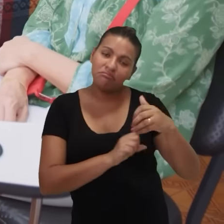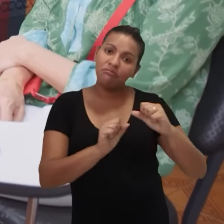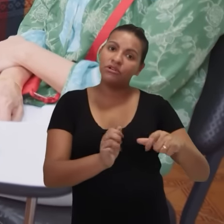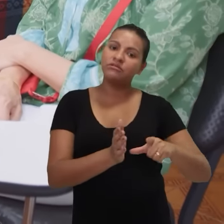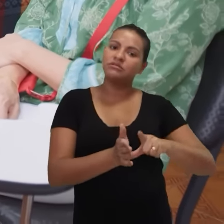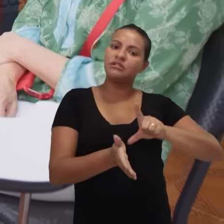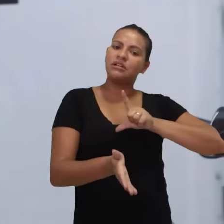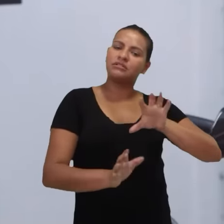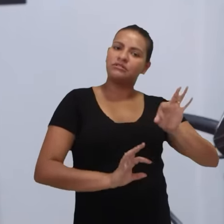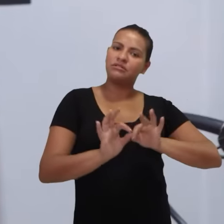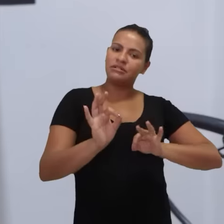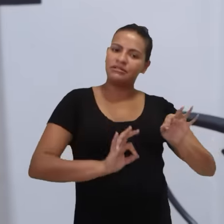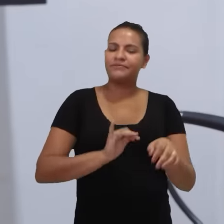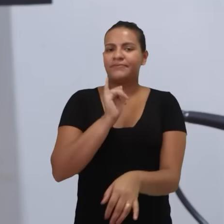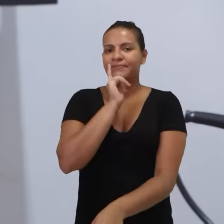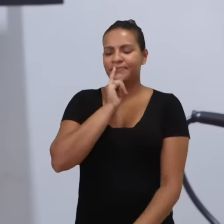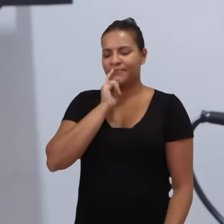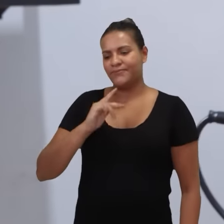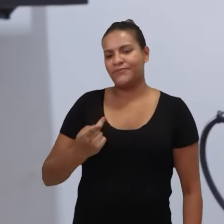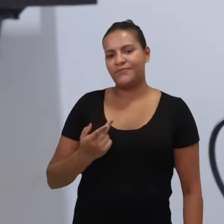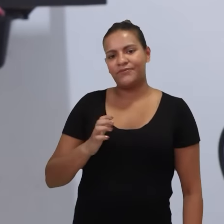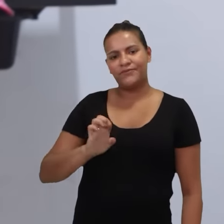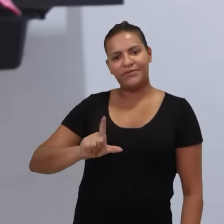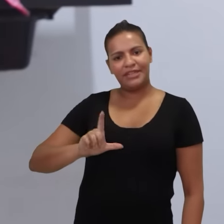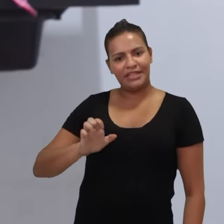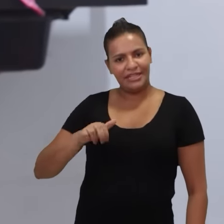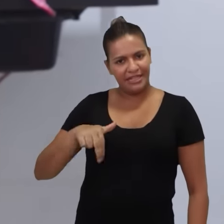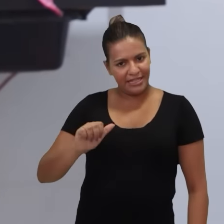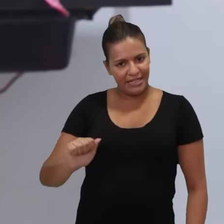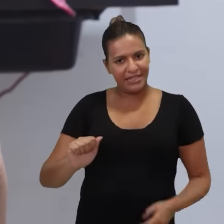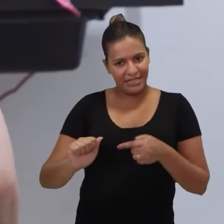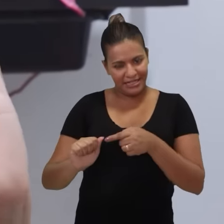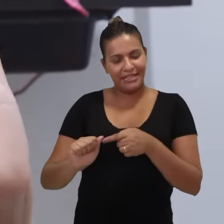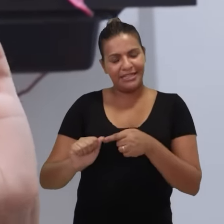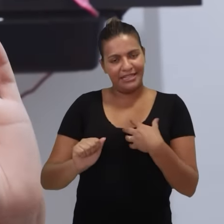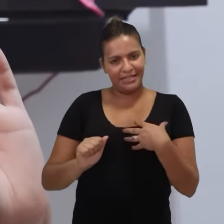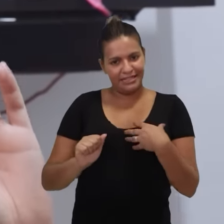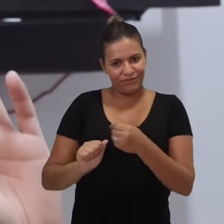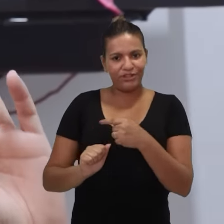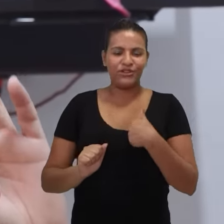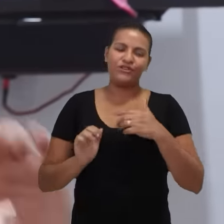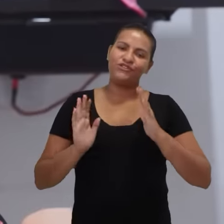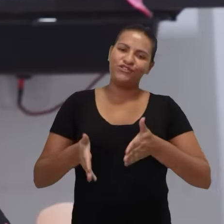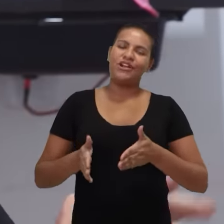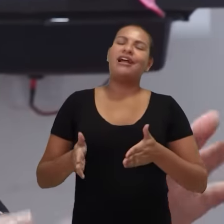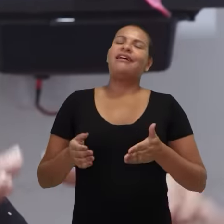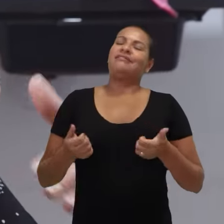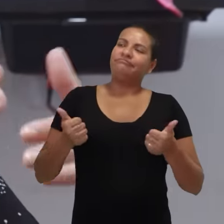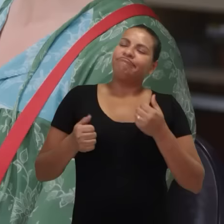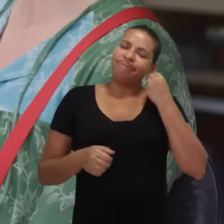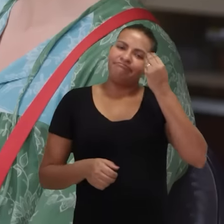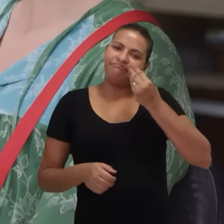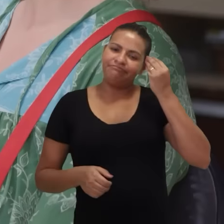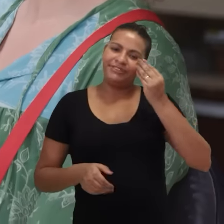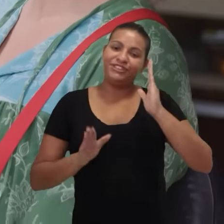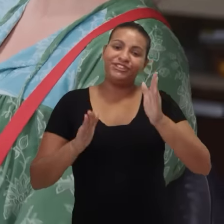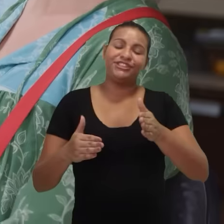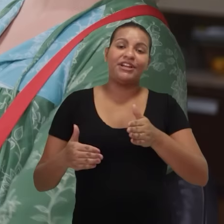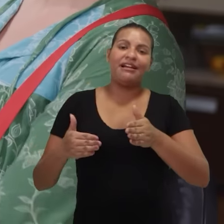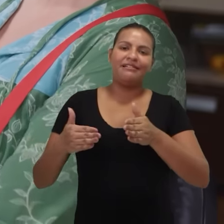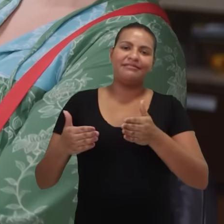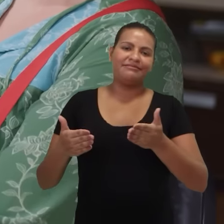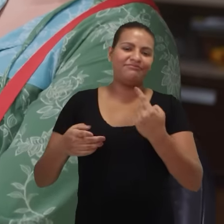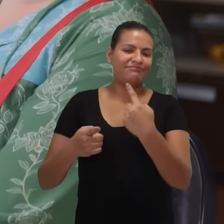pode se organizar. A Helena, eu já estava mais estabilizada, né? Emocionalmente, vamos dizer assim. Já estava com a